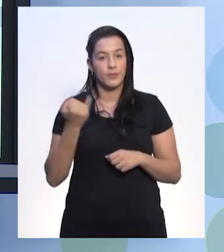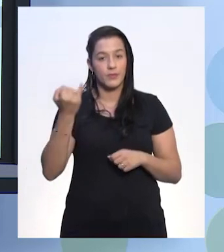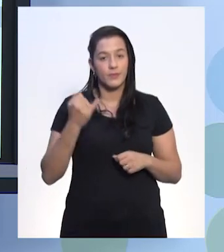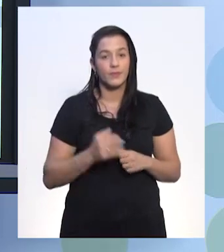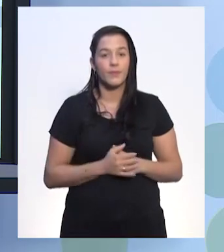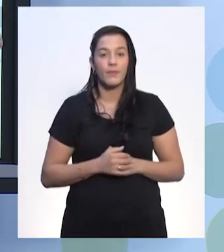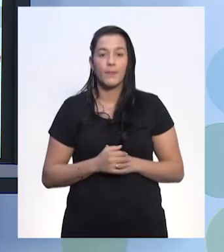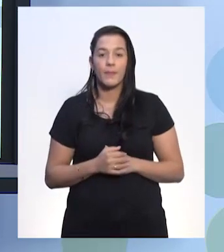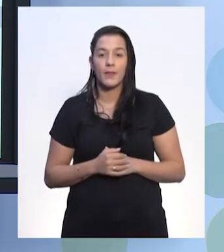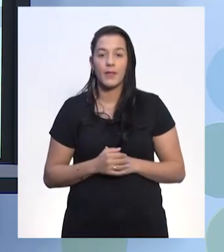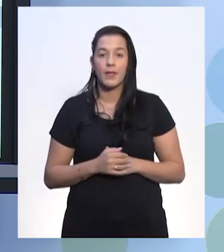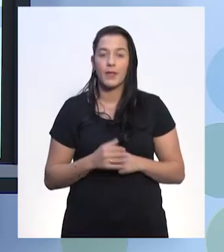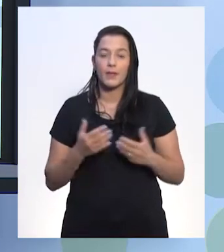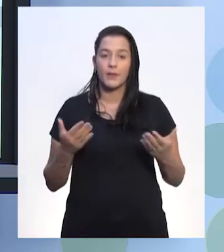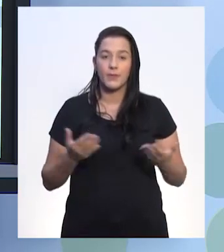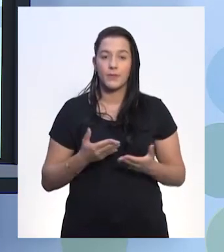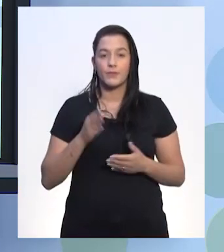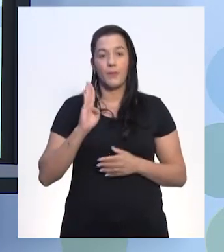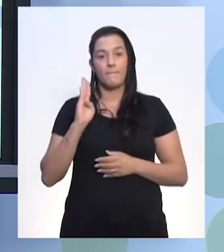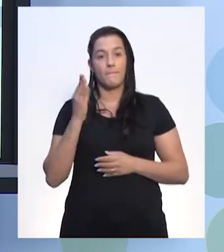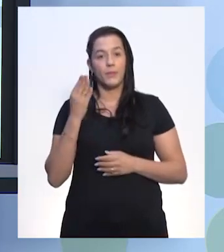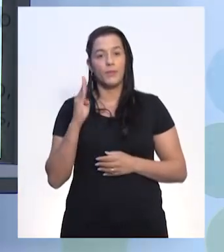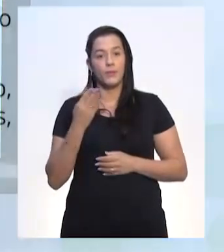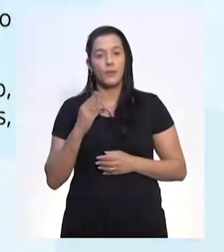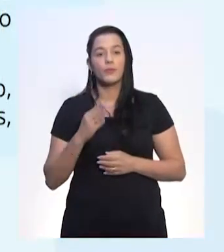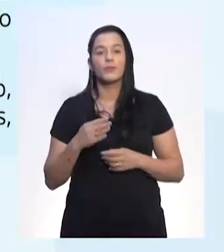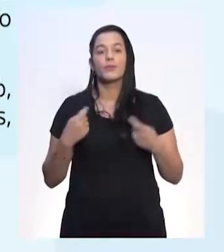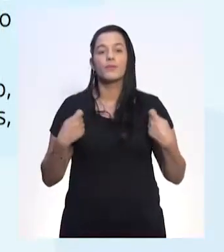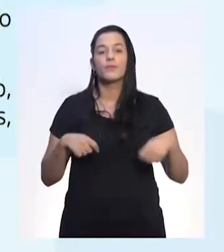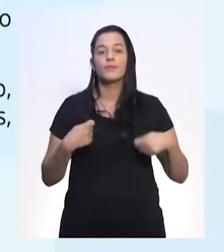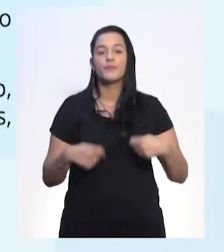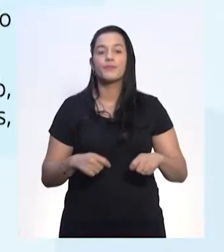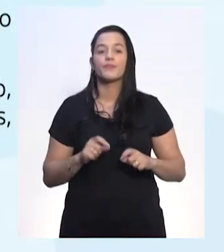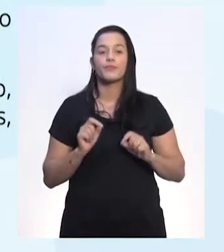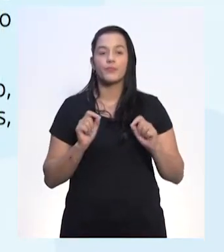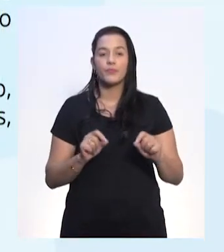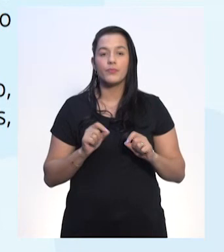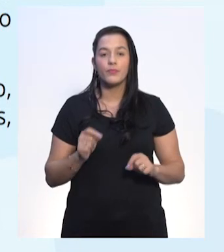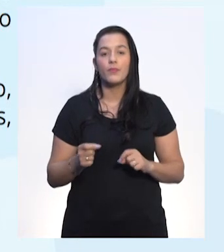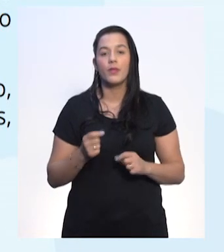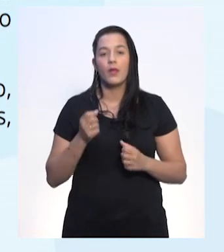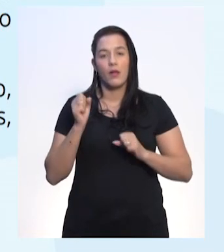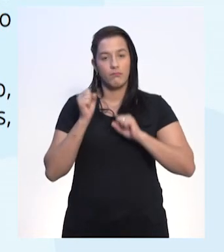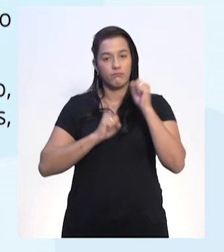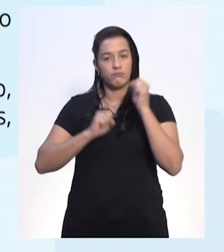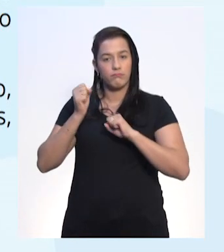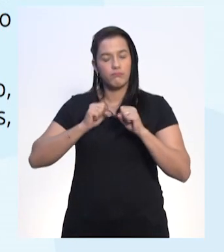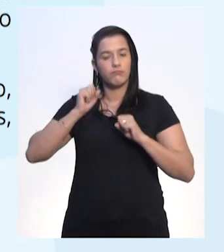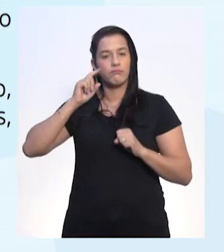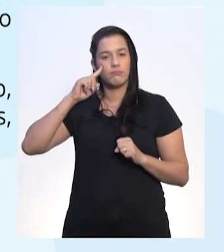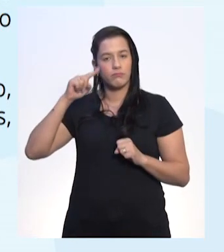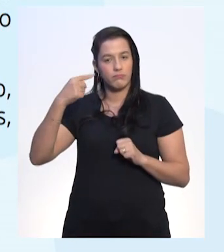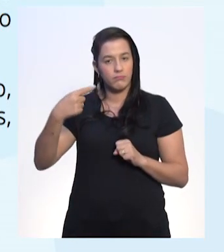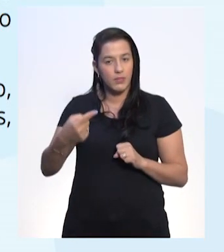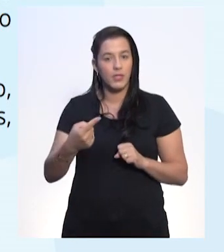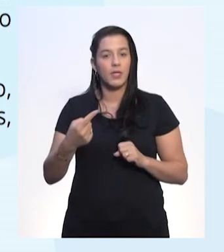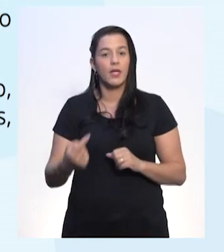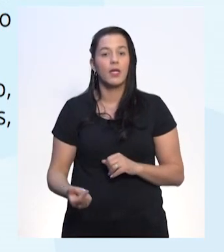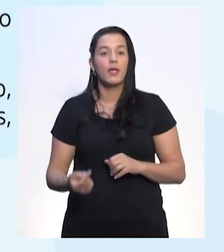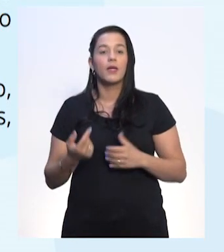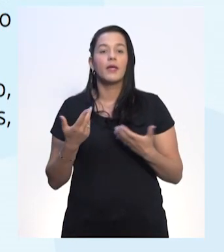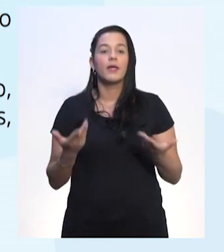agora eu vou distinguir. No biológico, a prática desportiva regular possibilita a prevenção